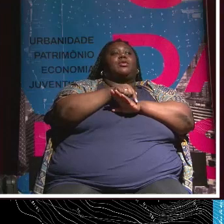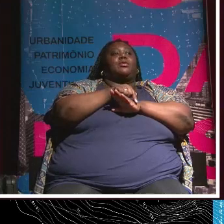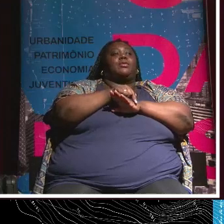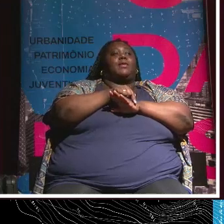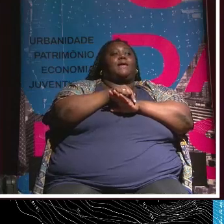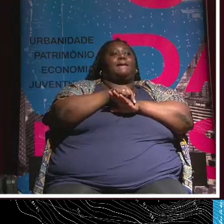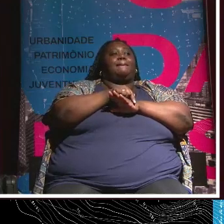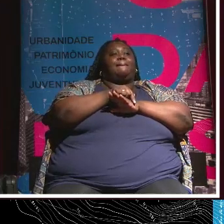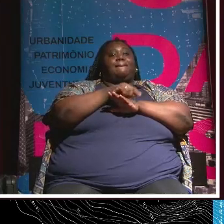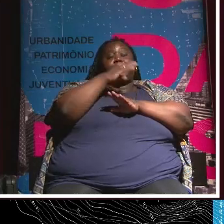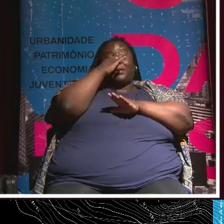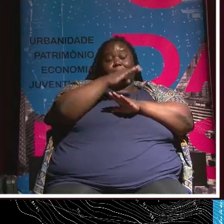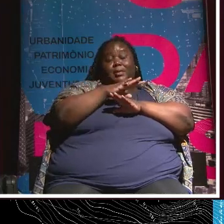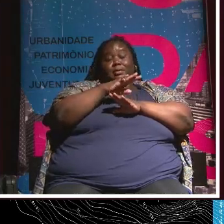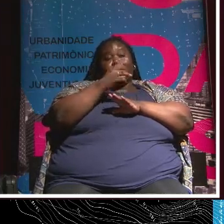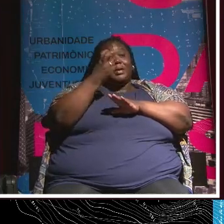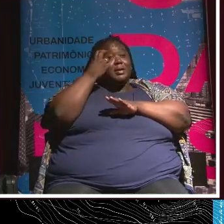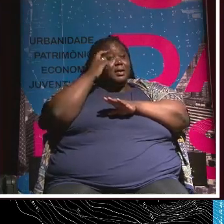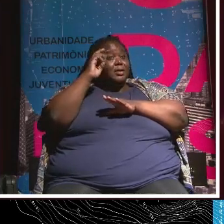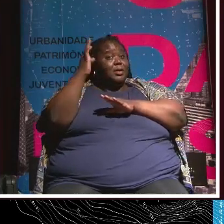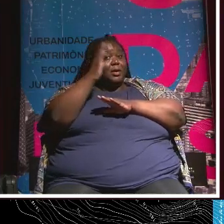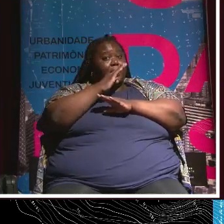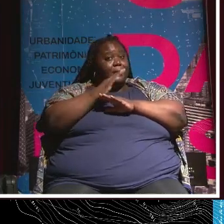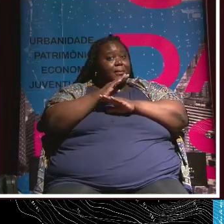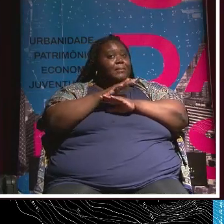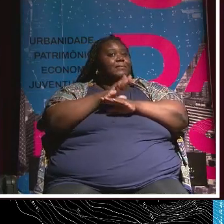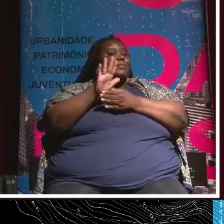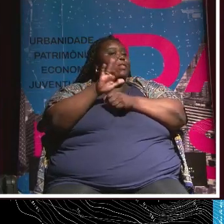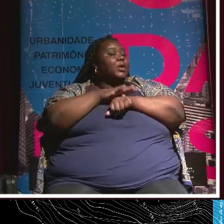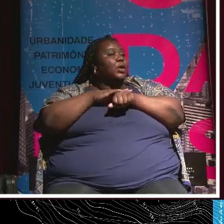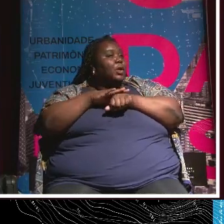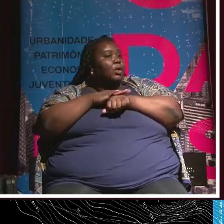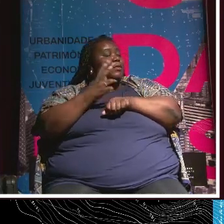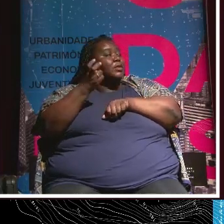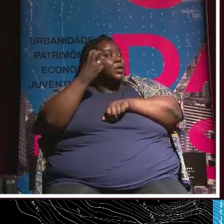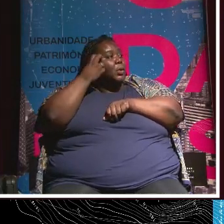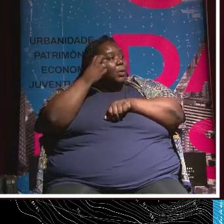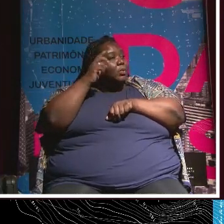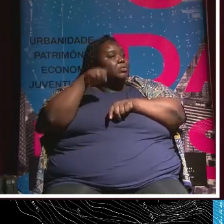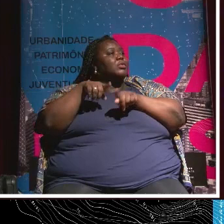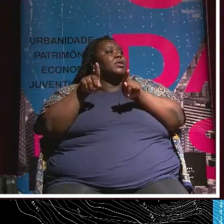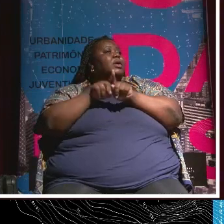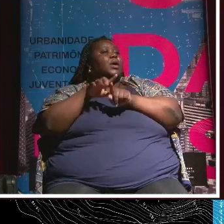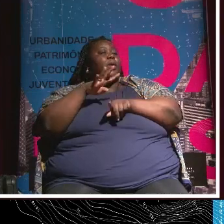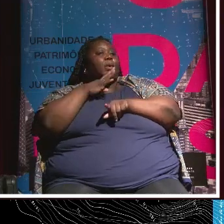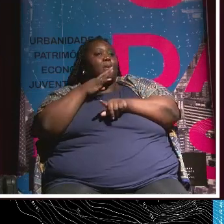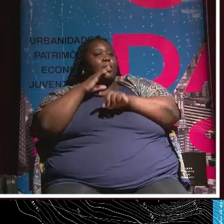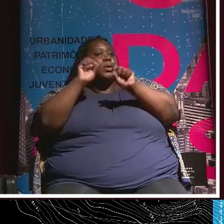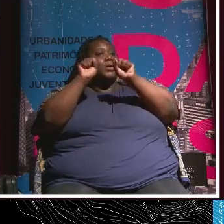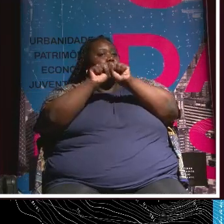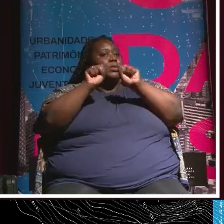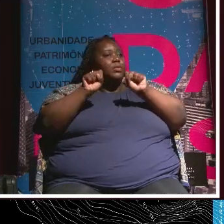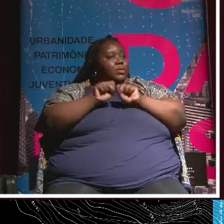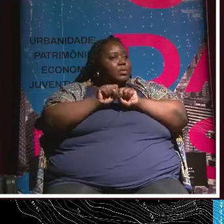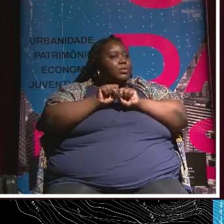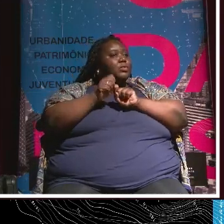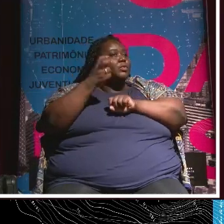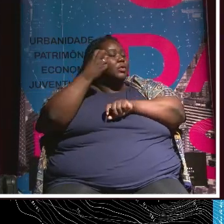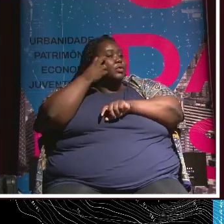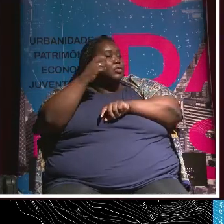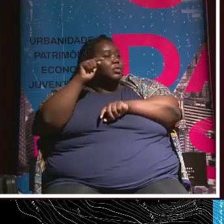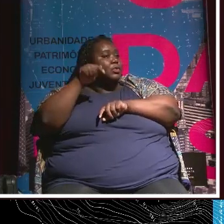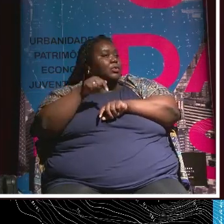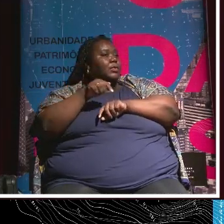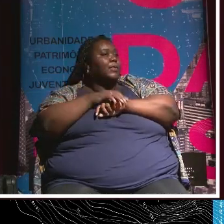um dos principais intelectuais brasileiros que conversa com a cultura e que conhece o Sistema Nacional de Cultura desde o